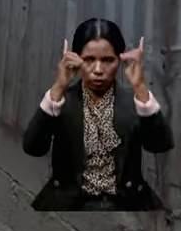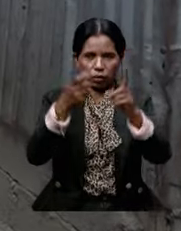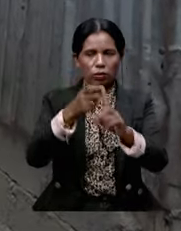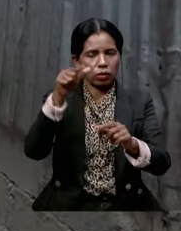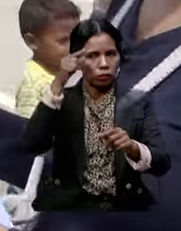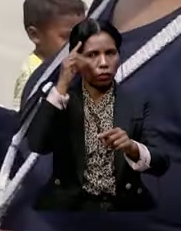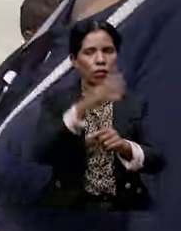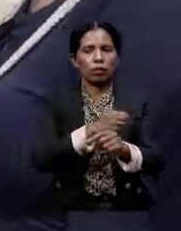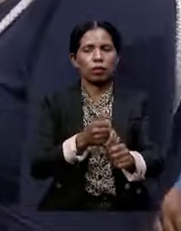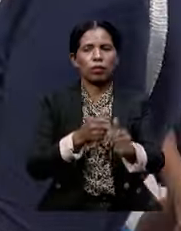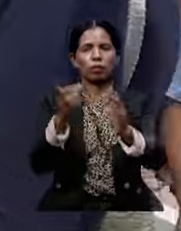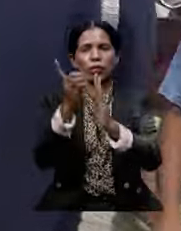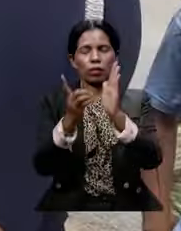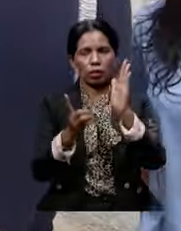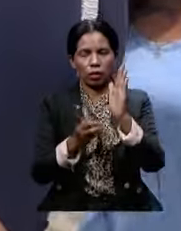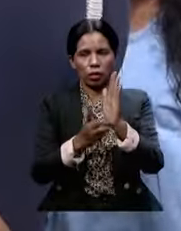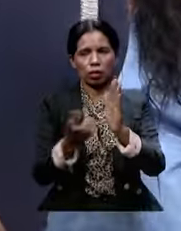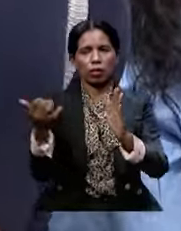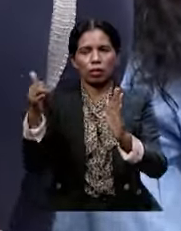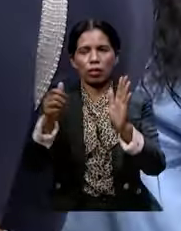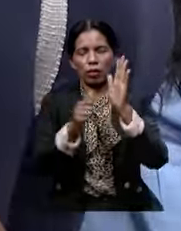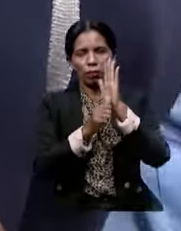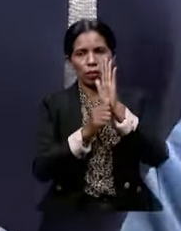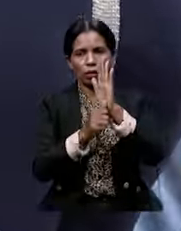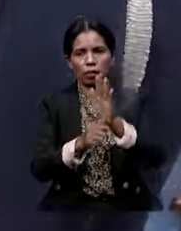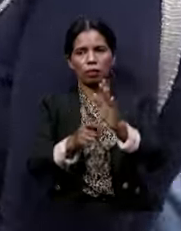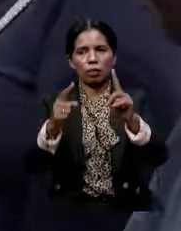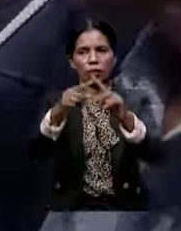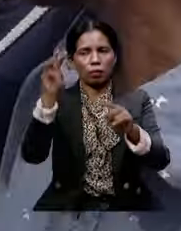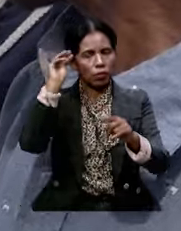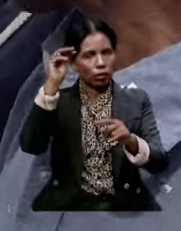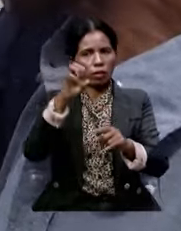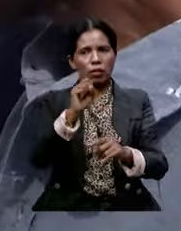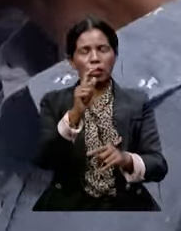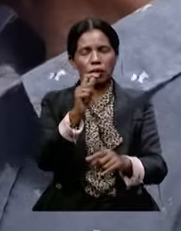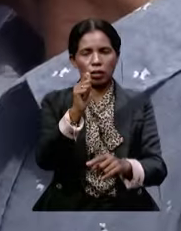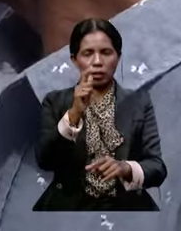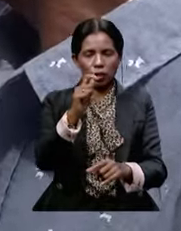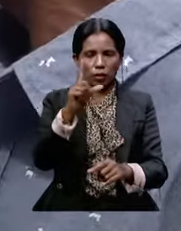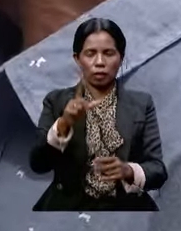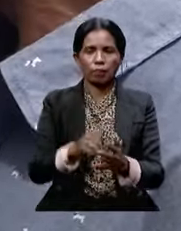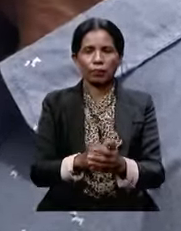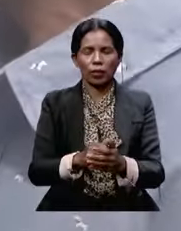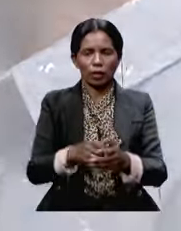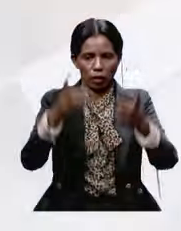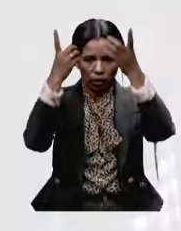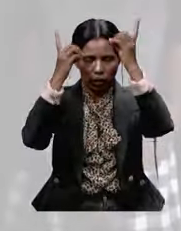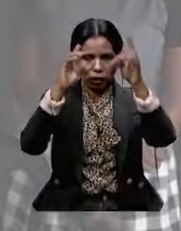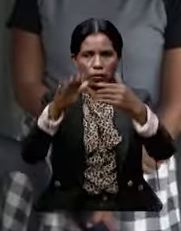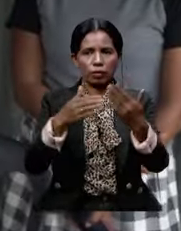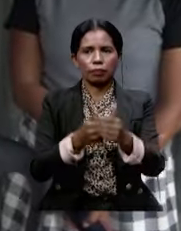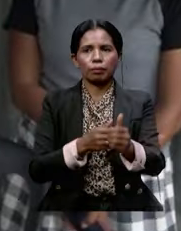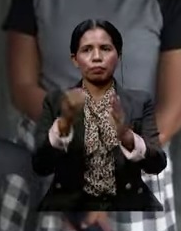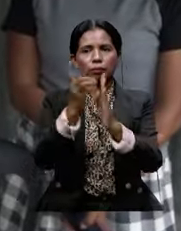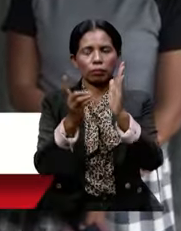Governo, baseada para dados ne bem mag sira se apresenta para o Ministério Estatal. A decisão toma nene depois baseada para dados ne bem